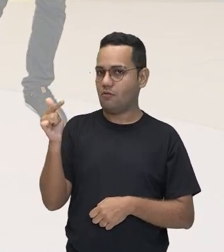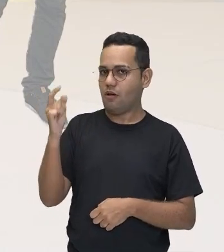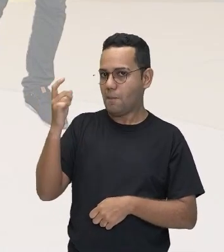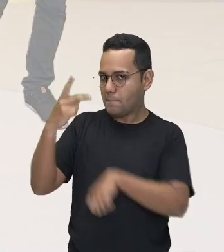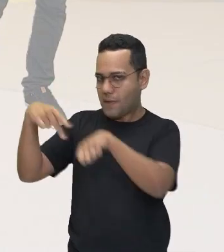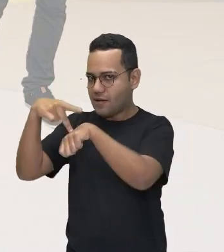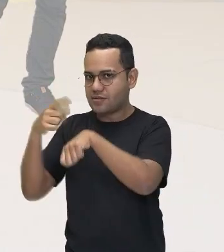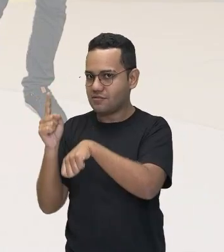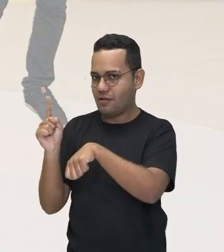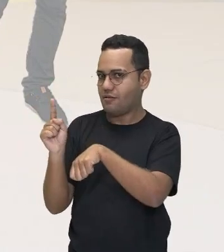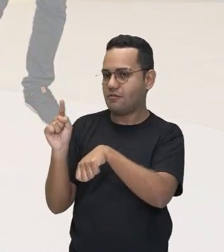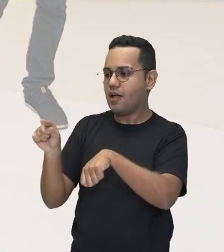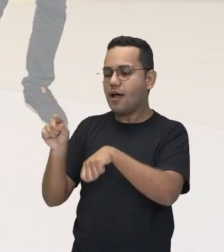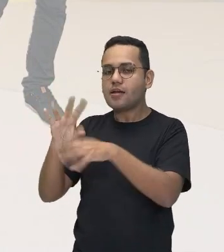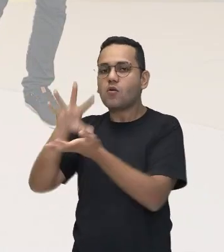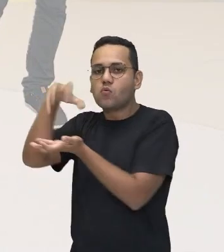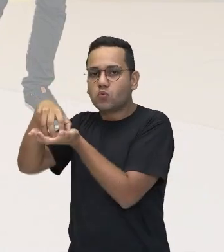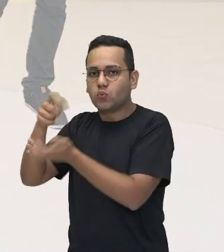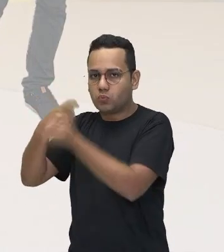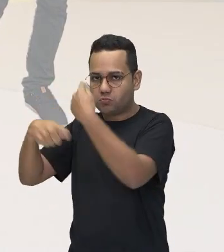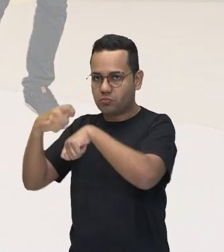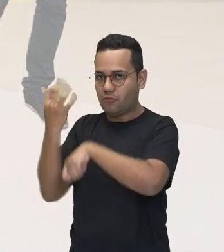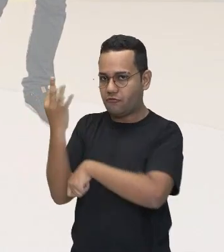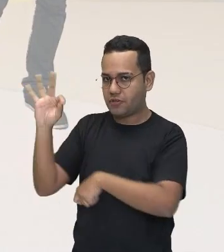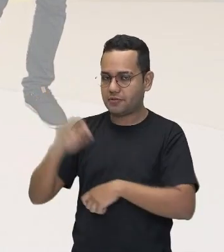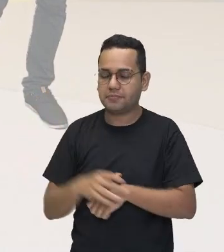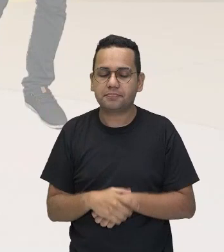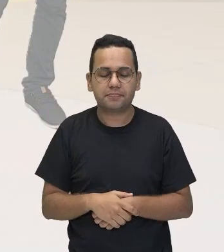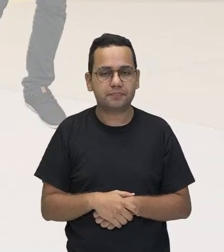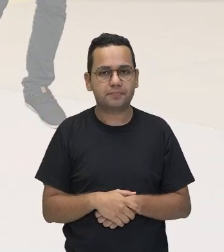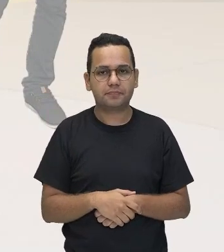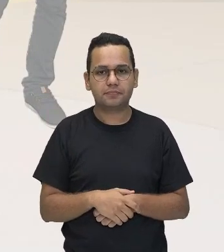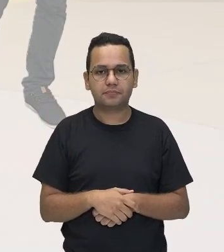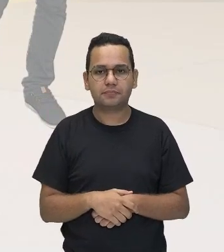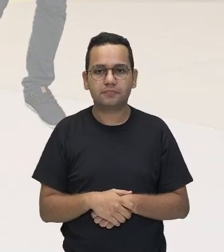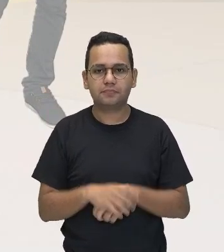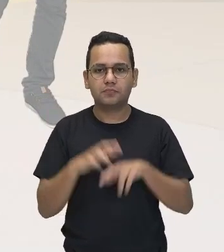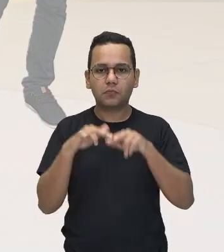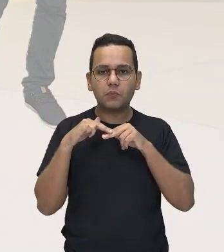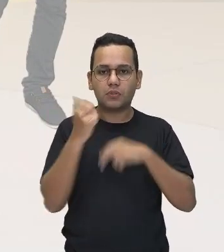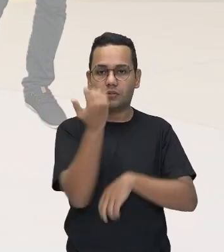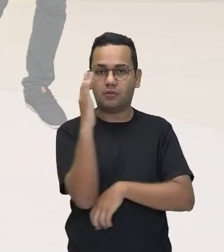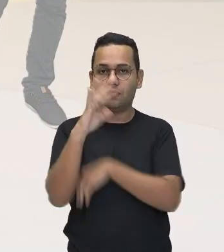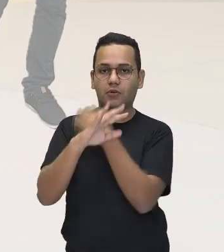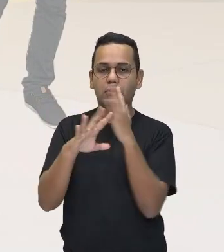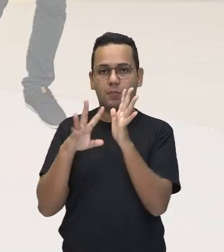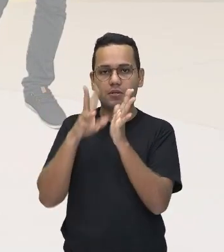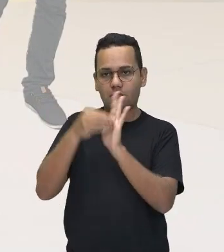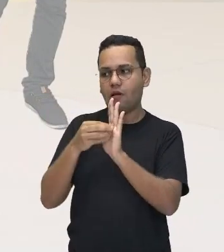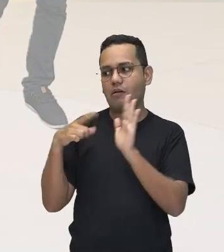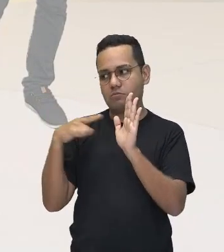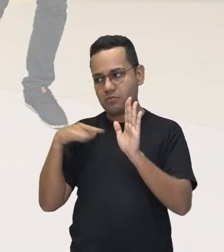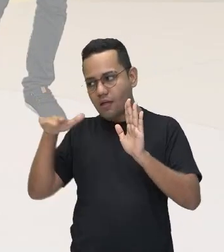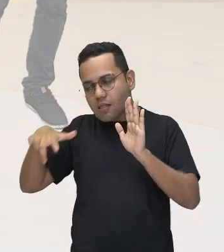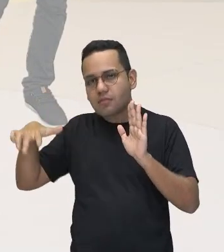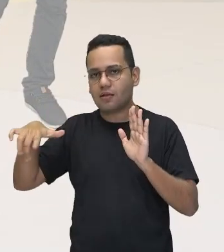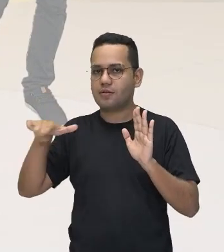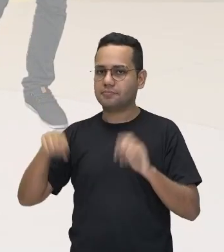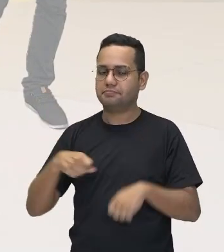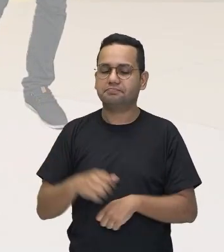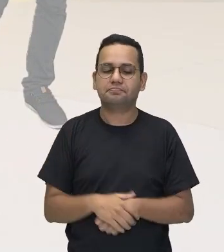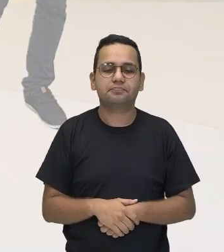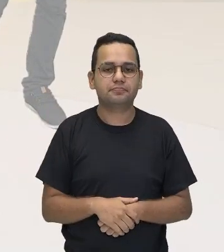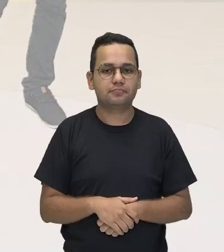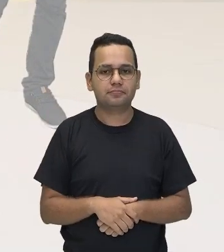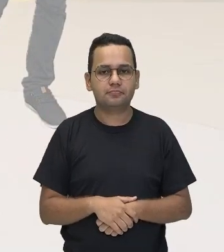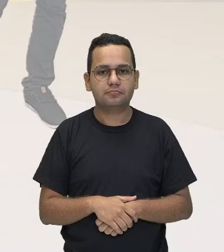parte ali, tendo área de floresta amazônica, da floresta amazônica dentro do seu território. Agora, professor Eberson, a gente vai verificar